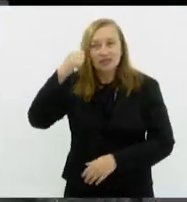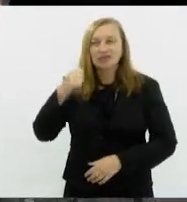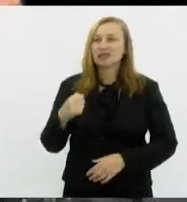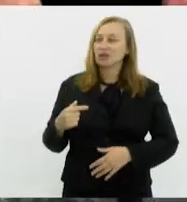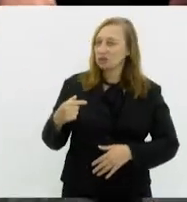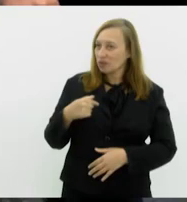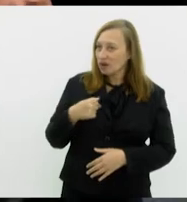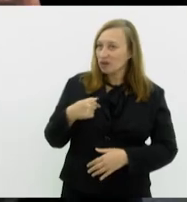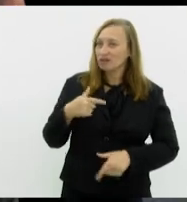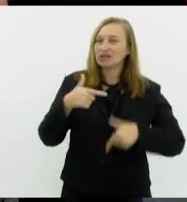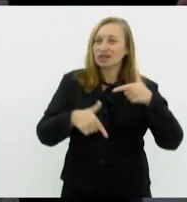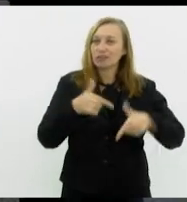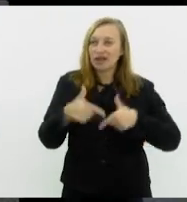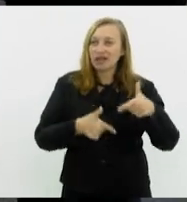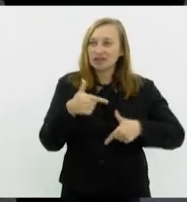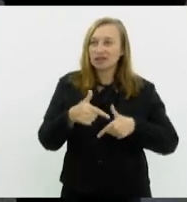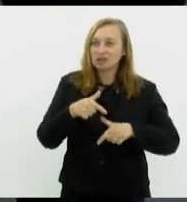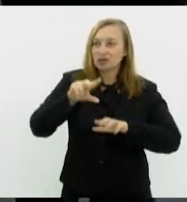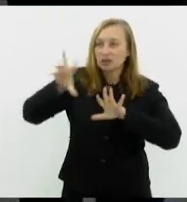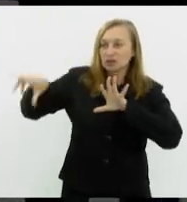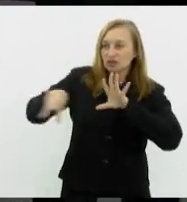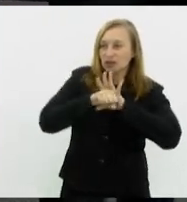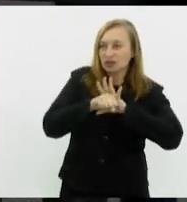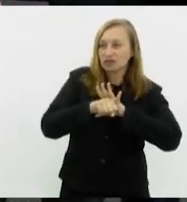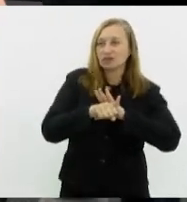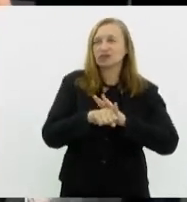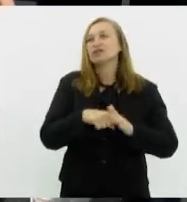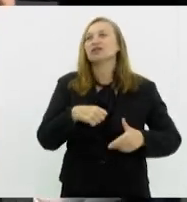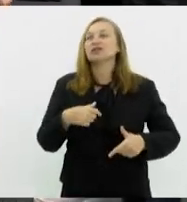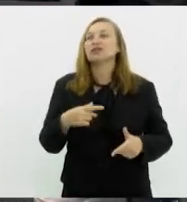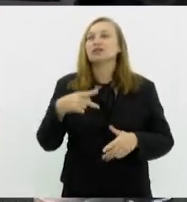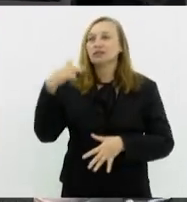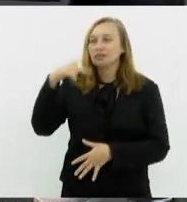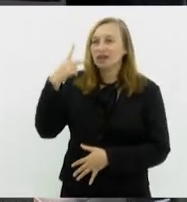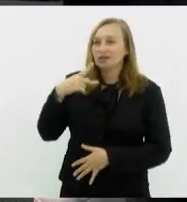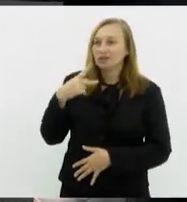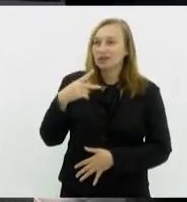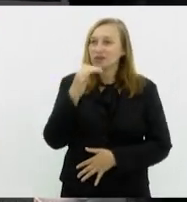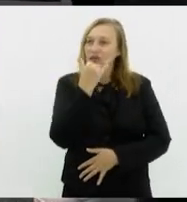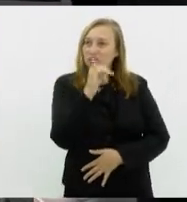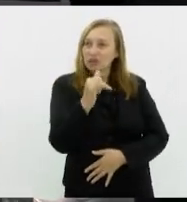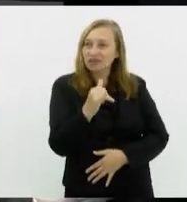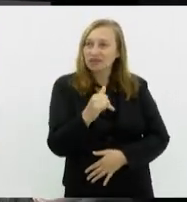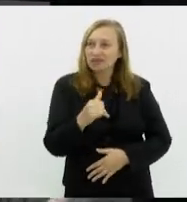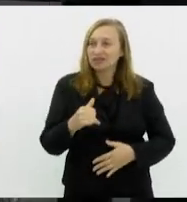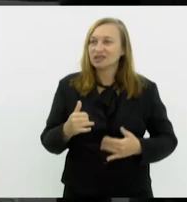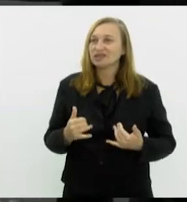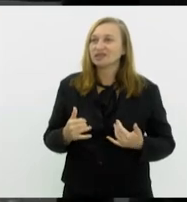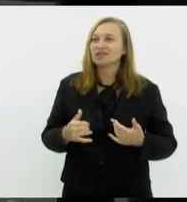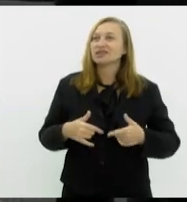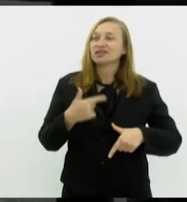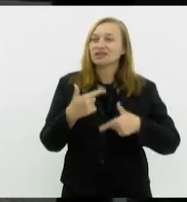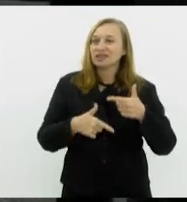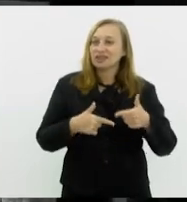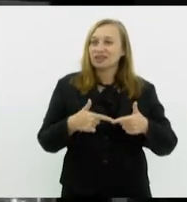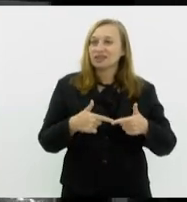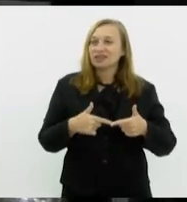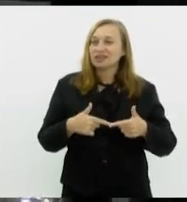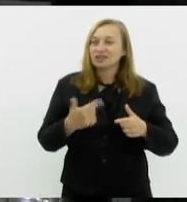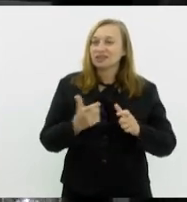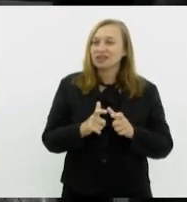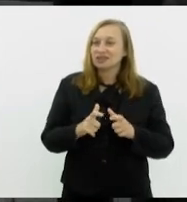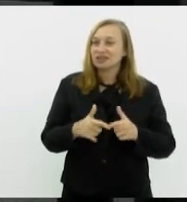trabalhador do audiovisual, da cultura. O Parlamento Fluminense se abrilhanta e se agiganta muito com a